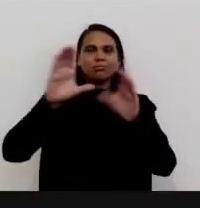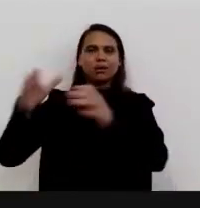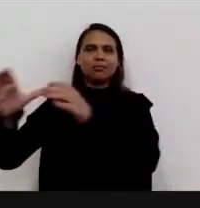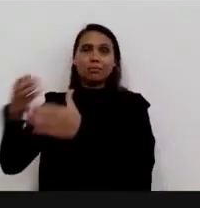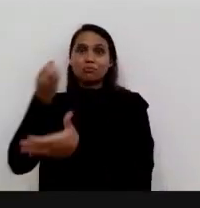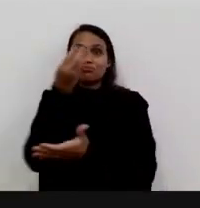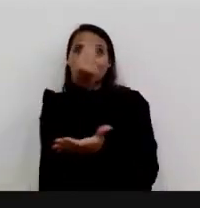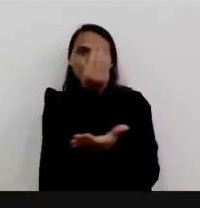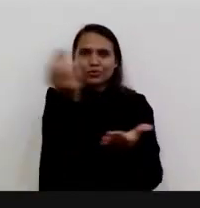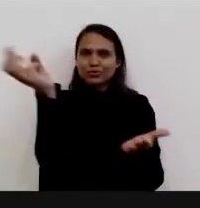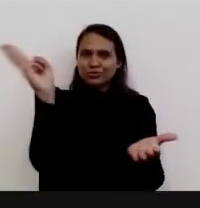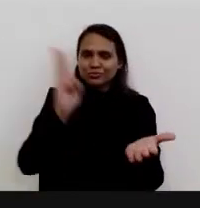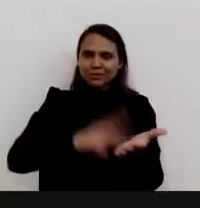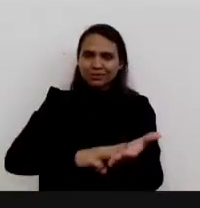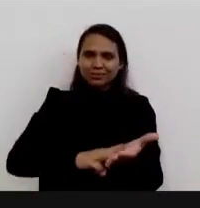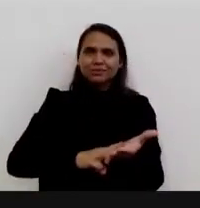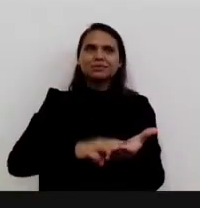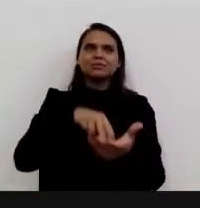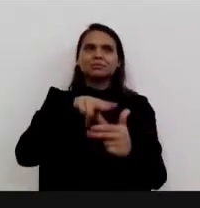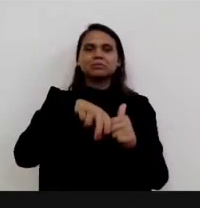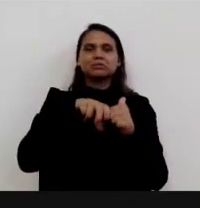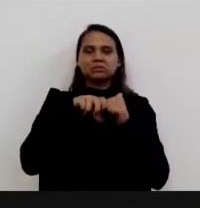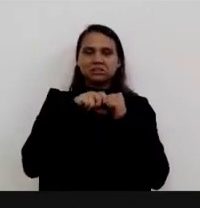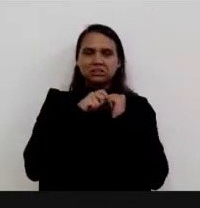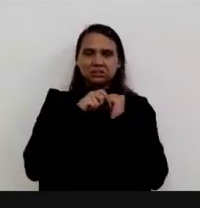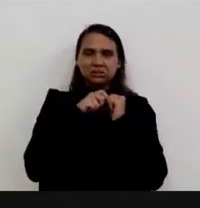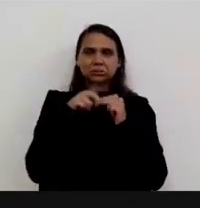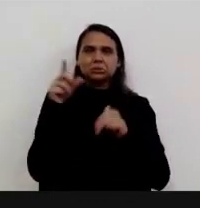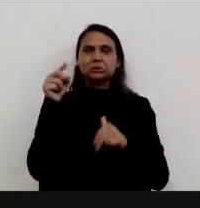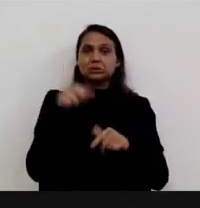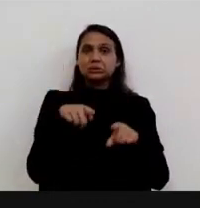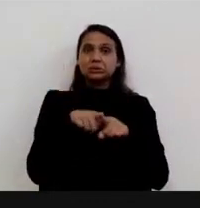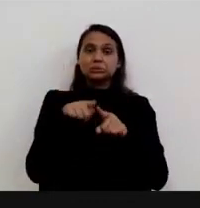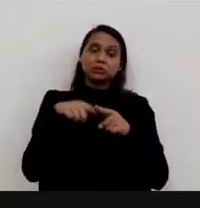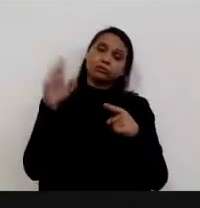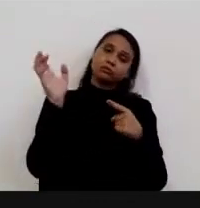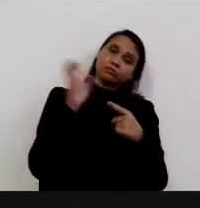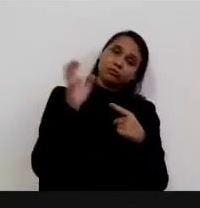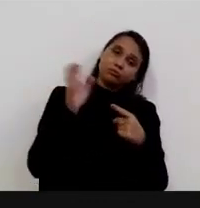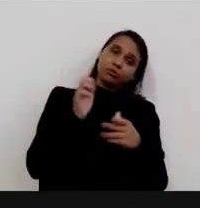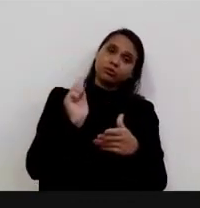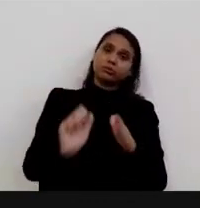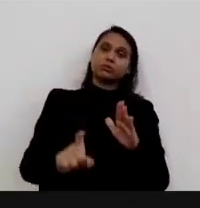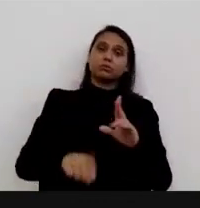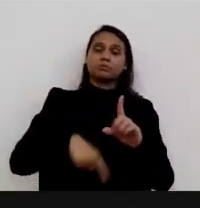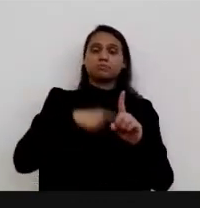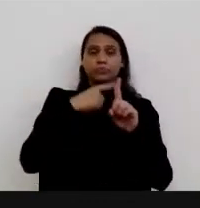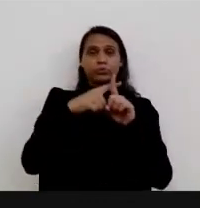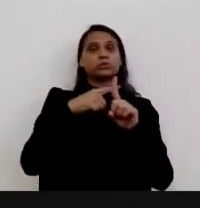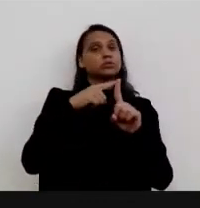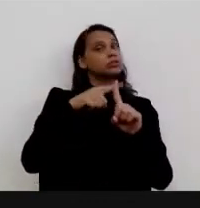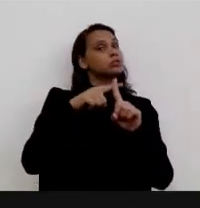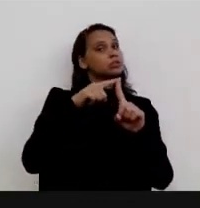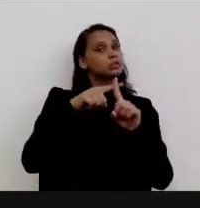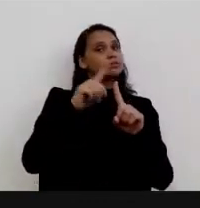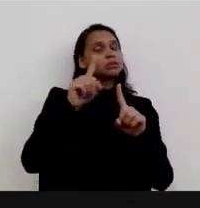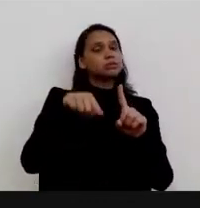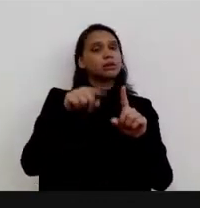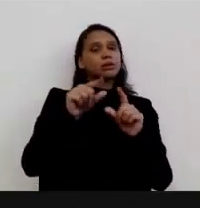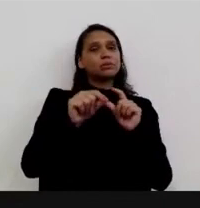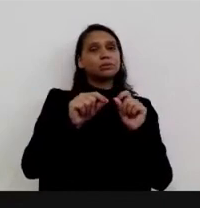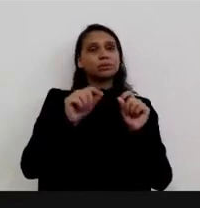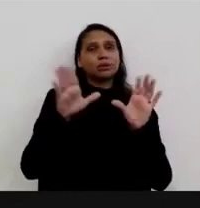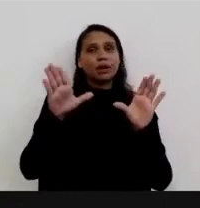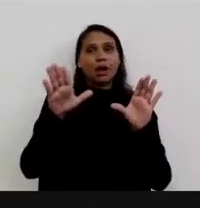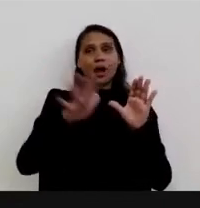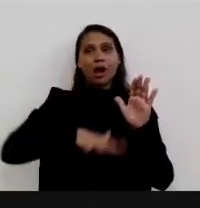influência grande. E, ao contrário, né, a gente também teria influências positivas, né, variáveis positivas, que seria para a parte assim, de